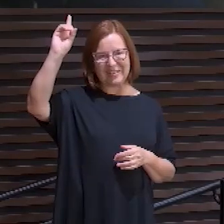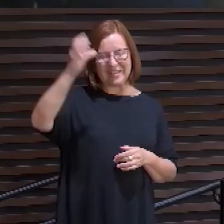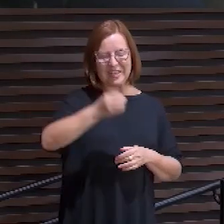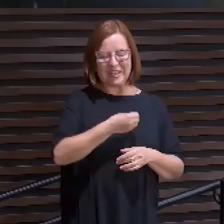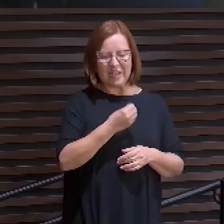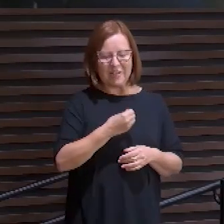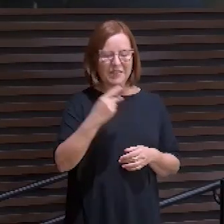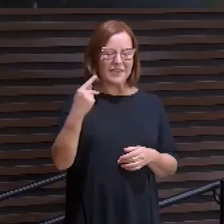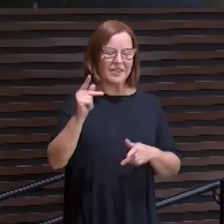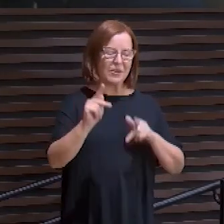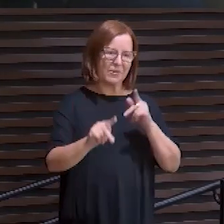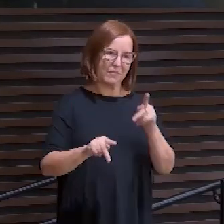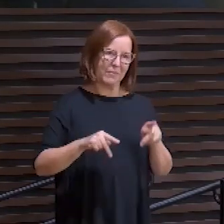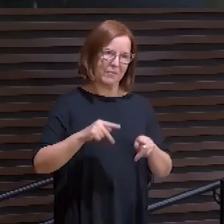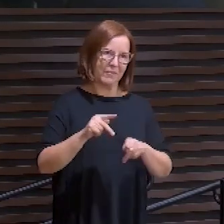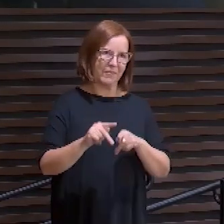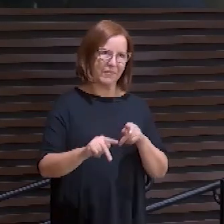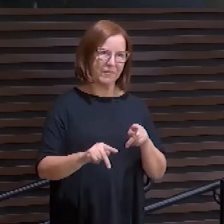do seu povo,